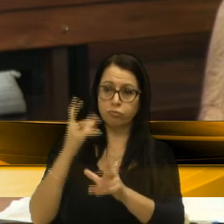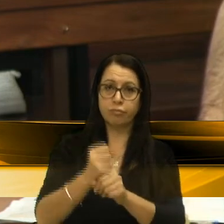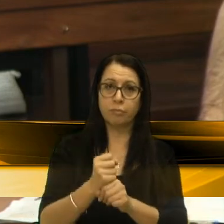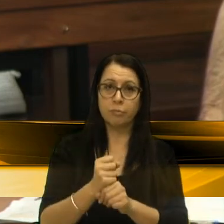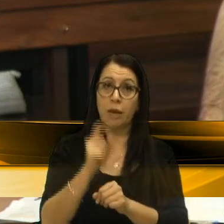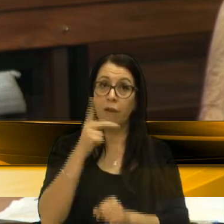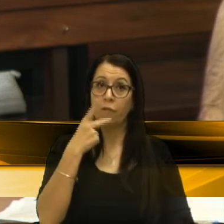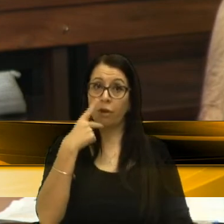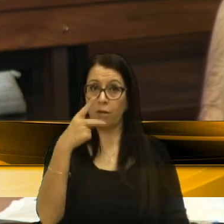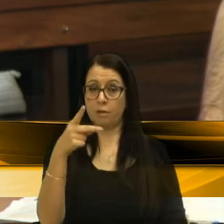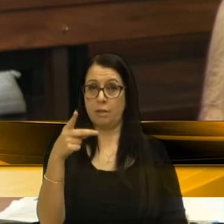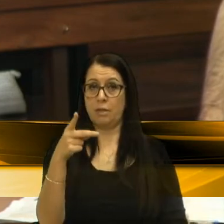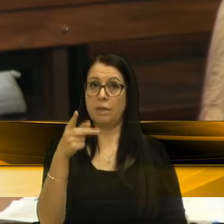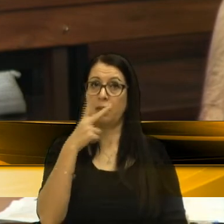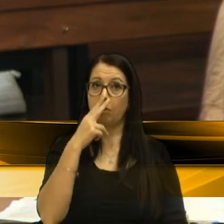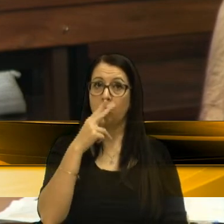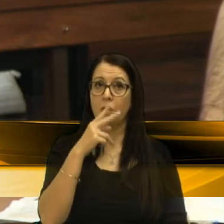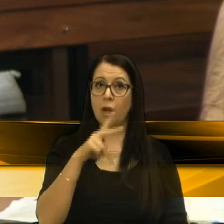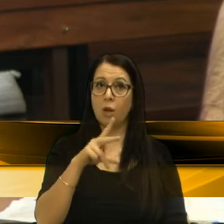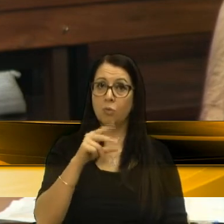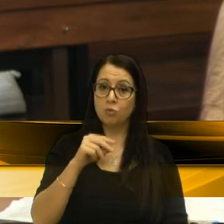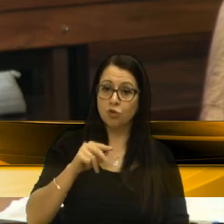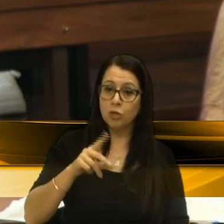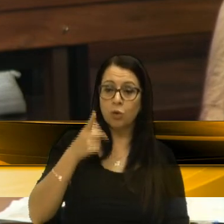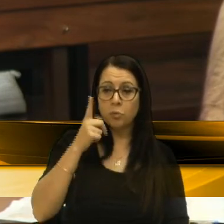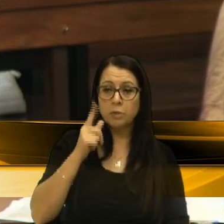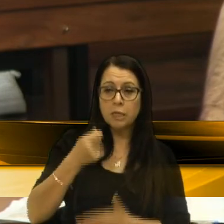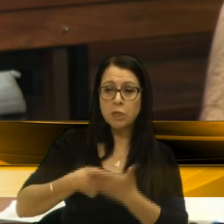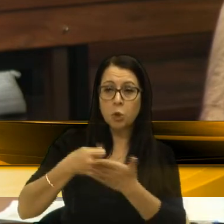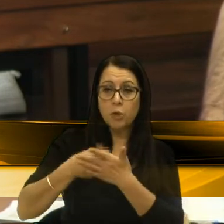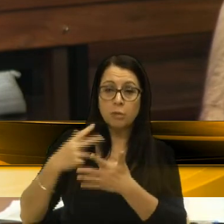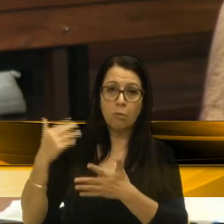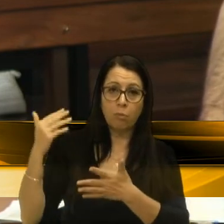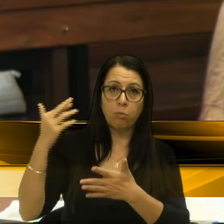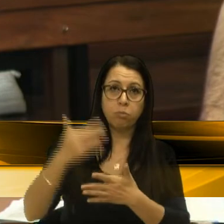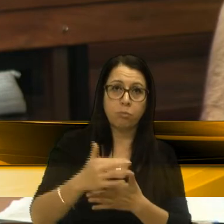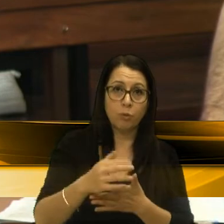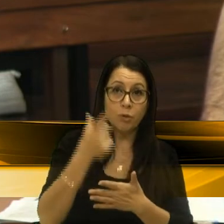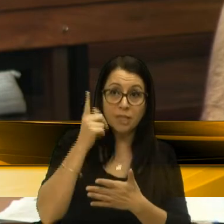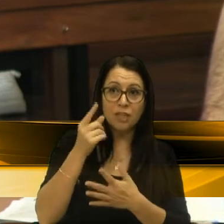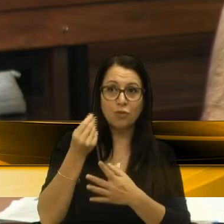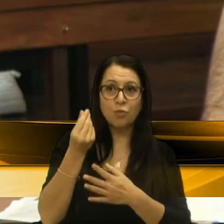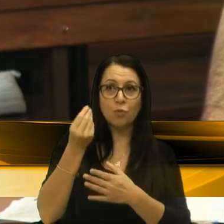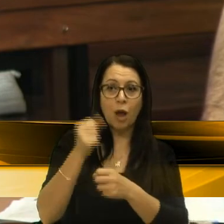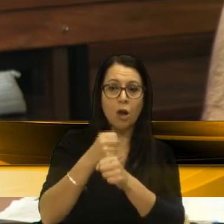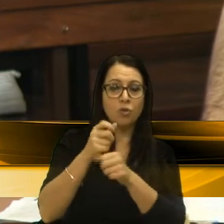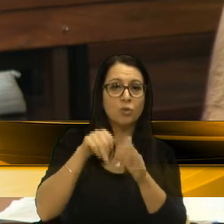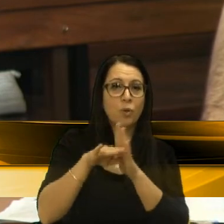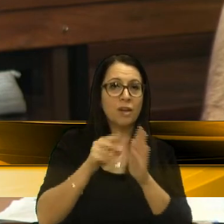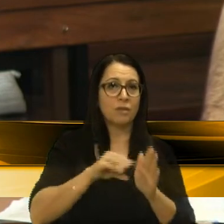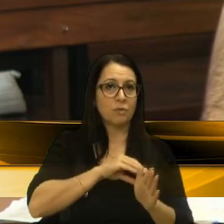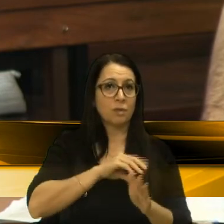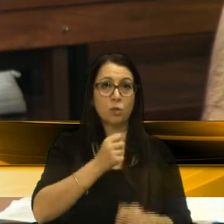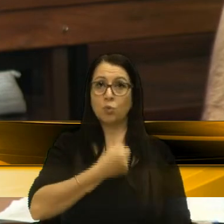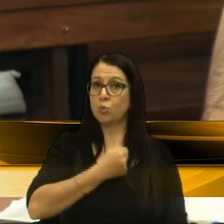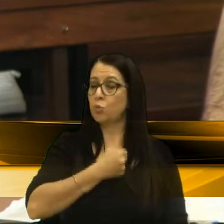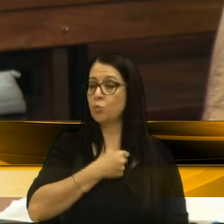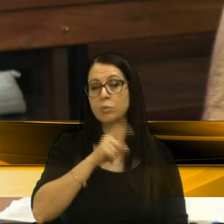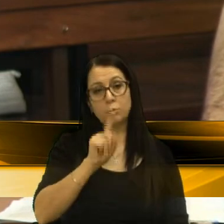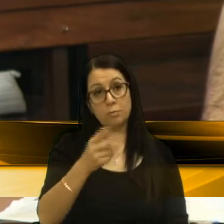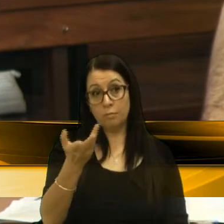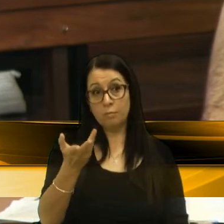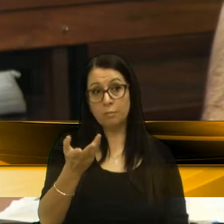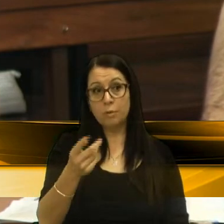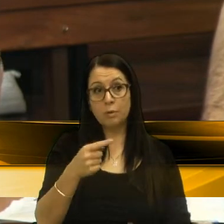fala dele, era um privilégio adquirido. É um privilégio adquirido. E os números não deixam mentir, né? Quando